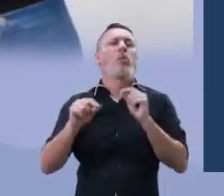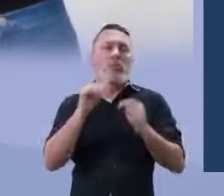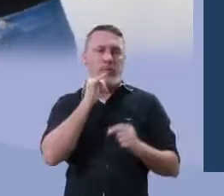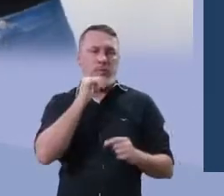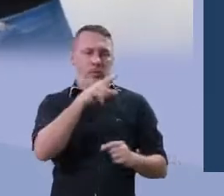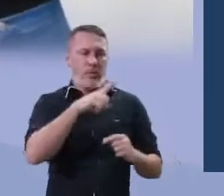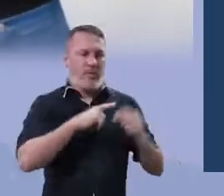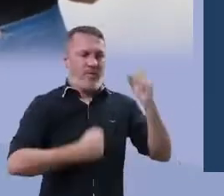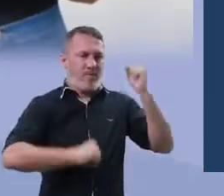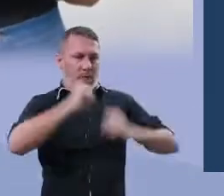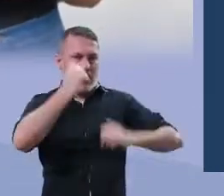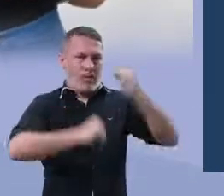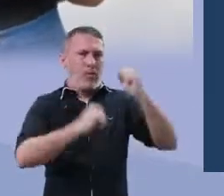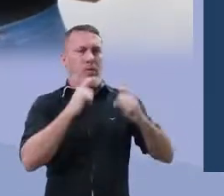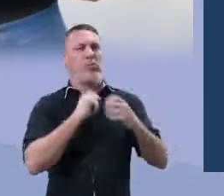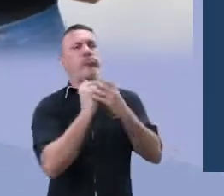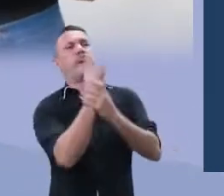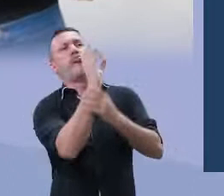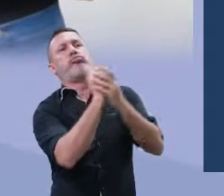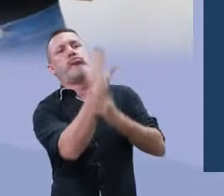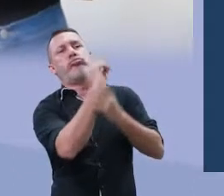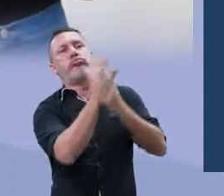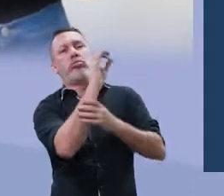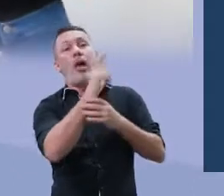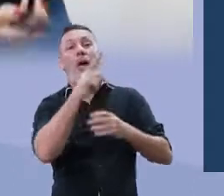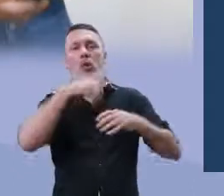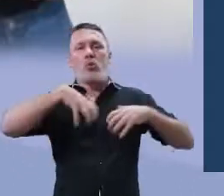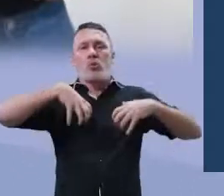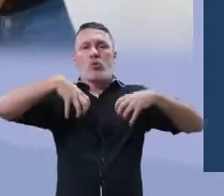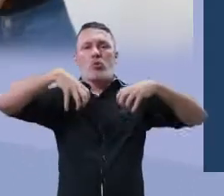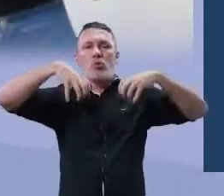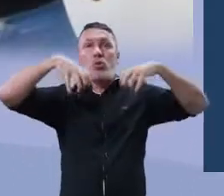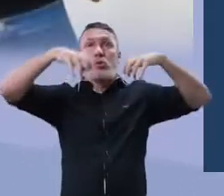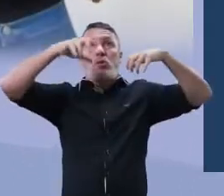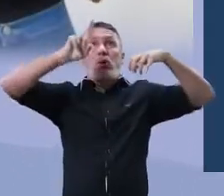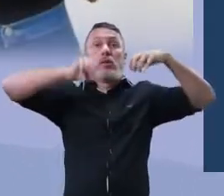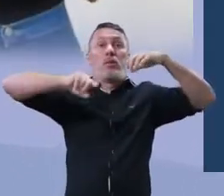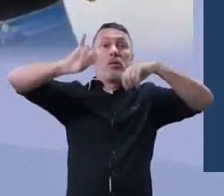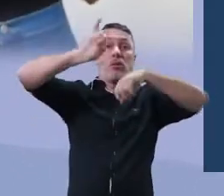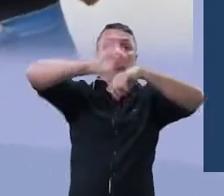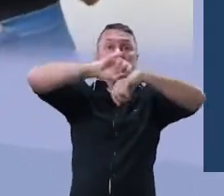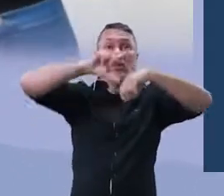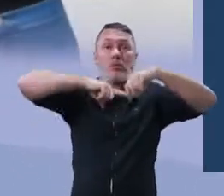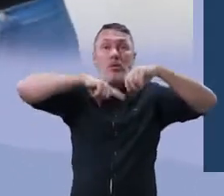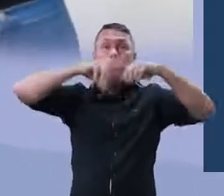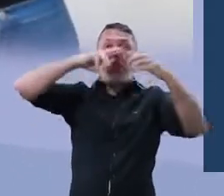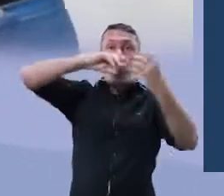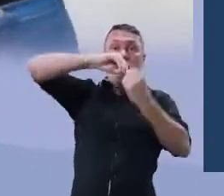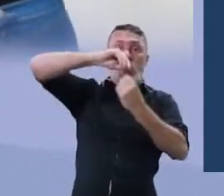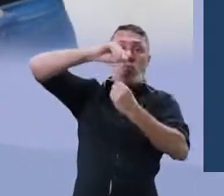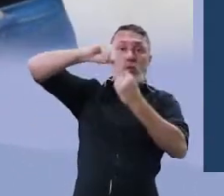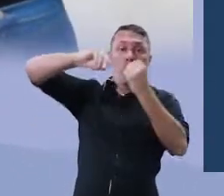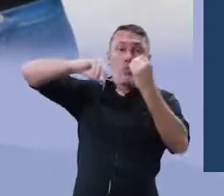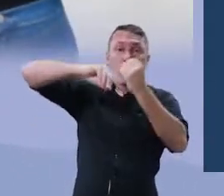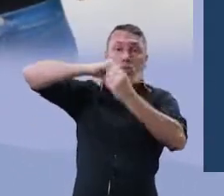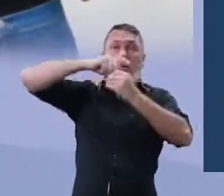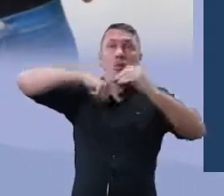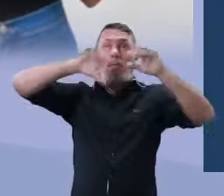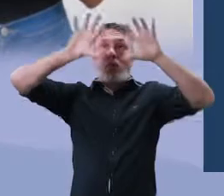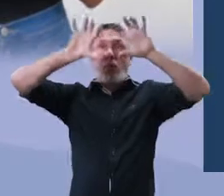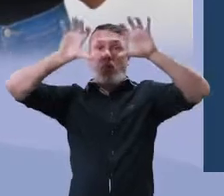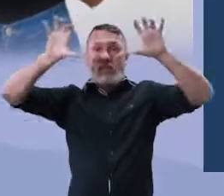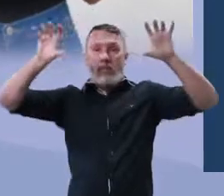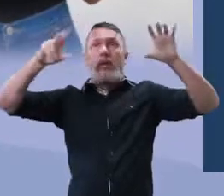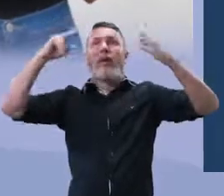isso acontece? As indústrias lançam esses óxidos, a água, ao evaporar lá na atmosfera, ela se combina